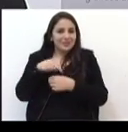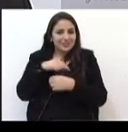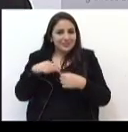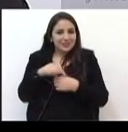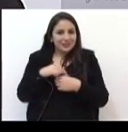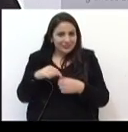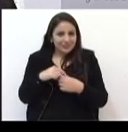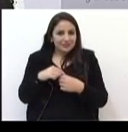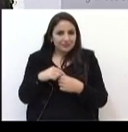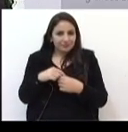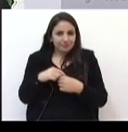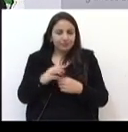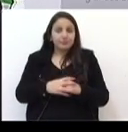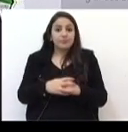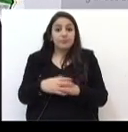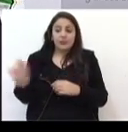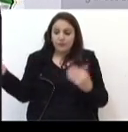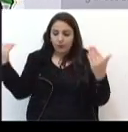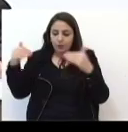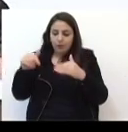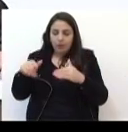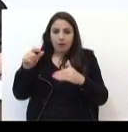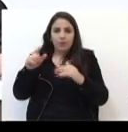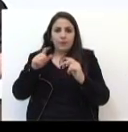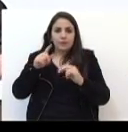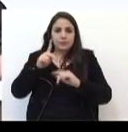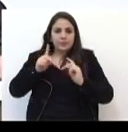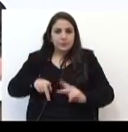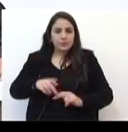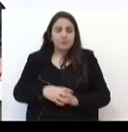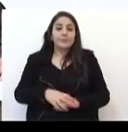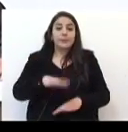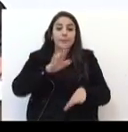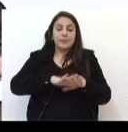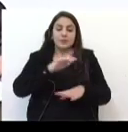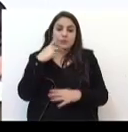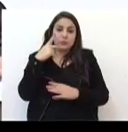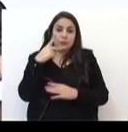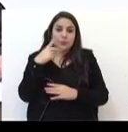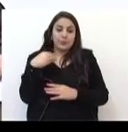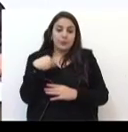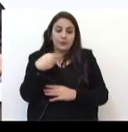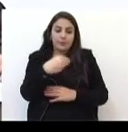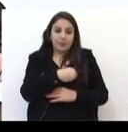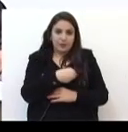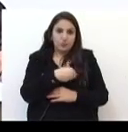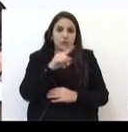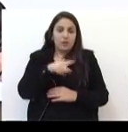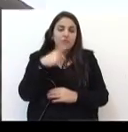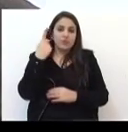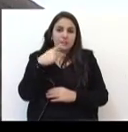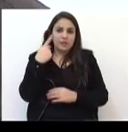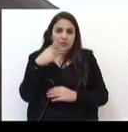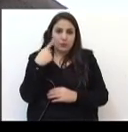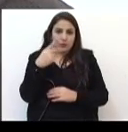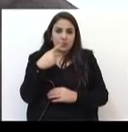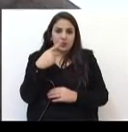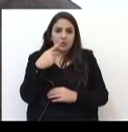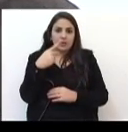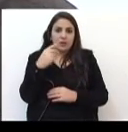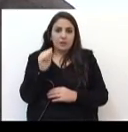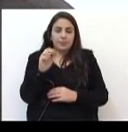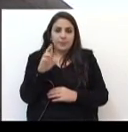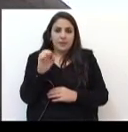estão mandando esses pacientes graves para Passo Fundo. Outro médico que atua no parlamento, o vereador Albrigando, concorda